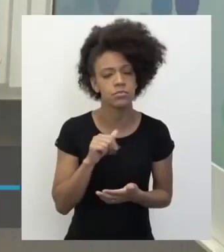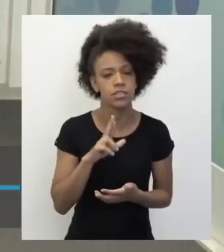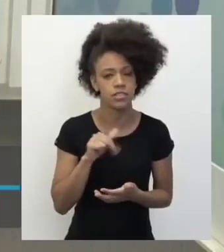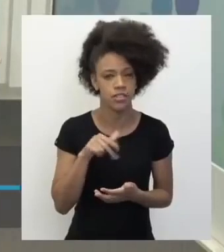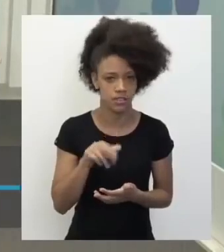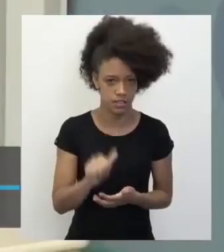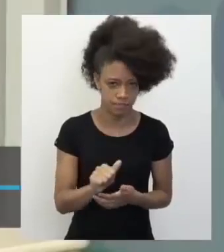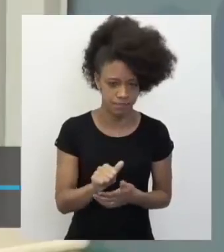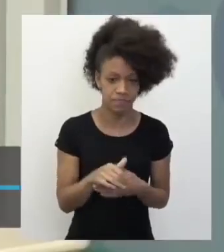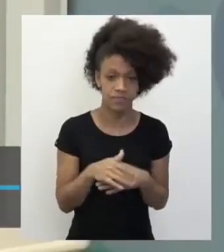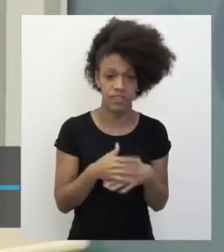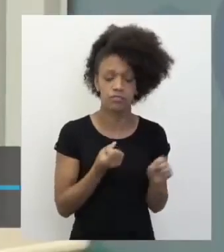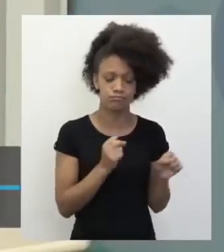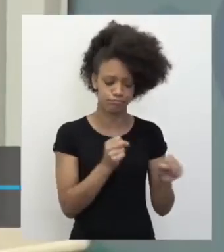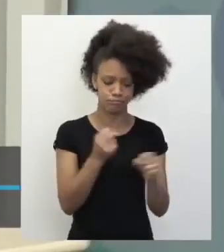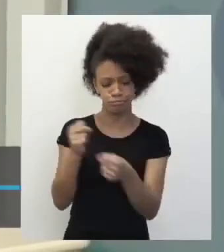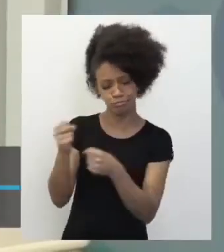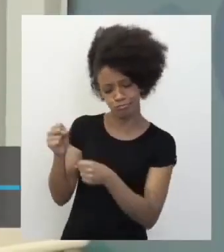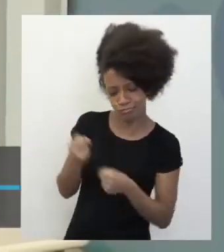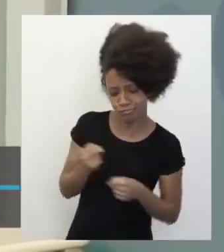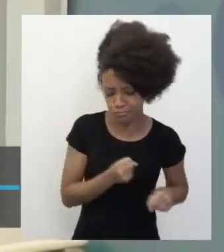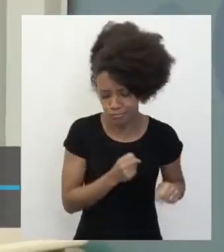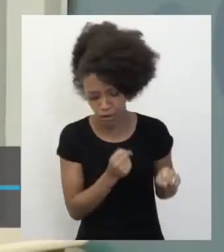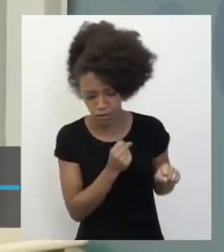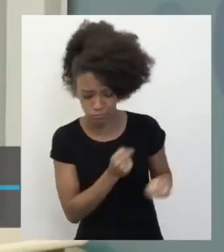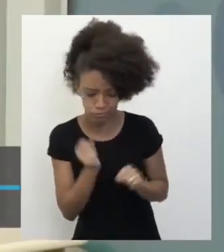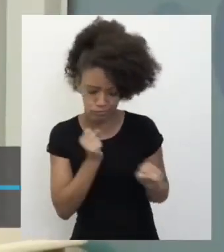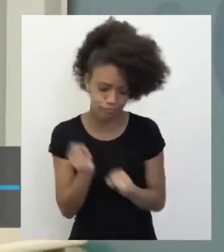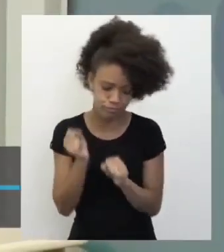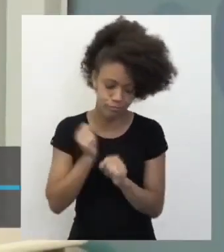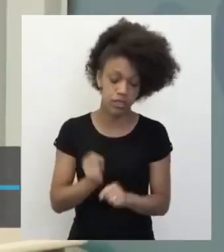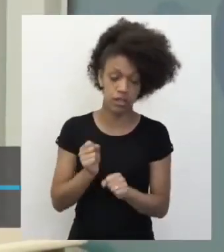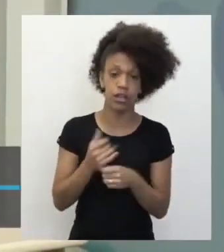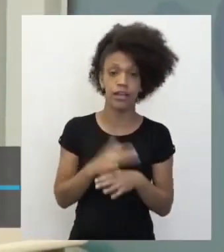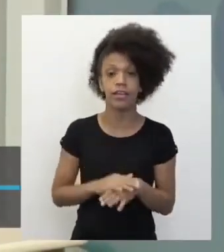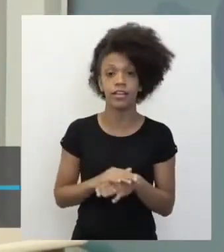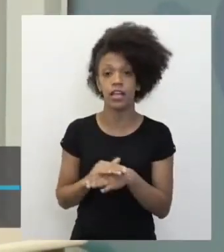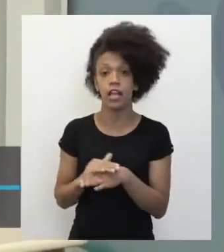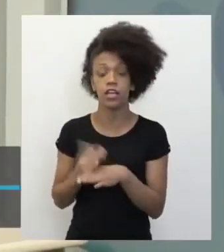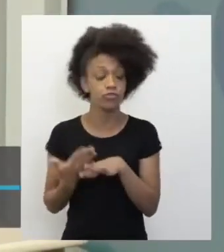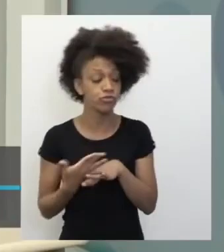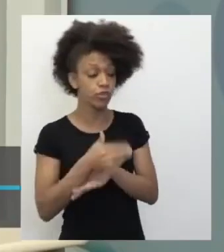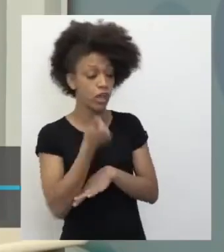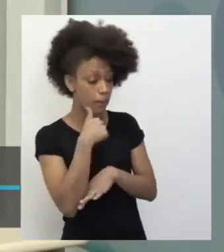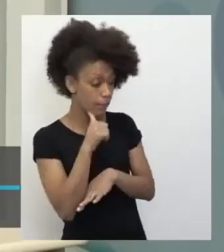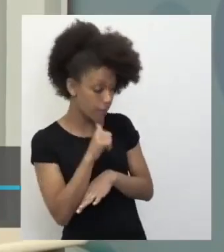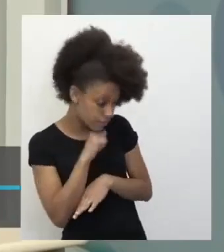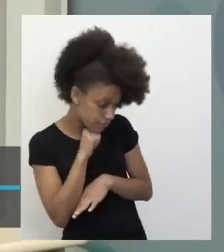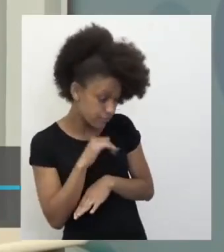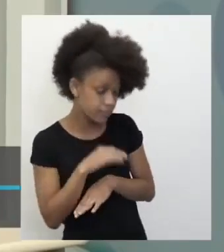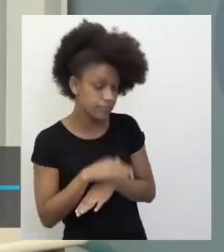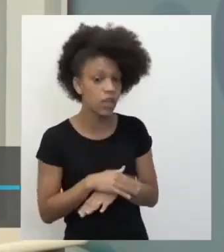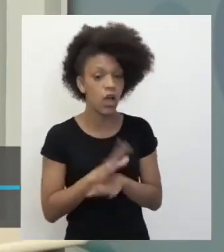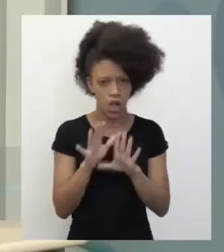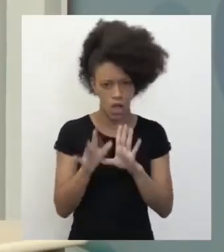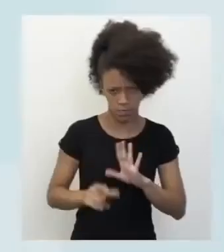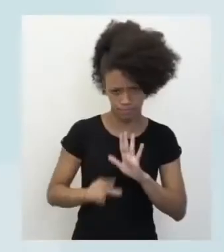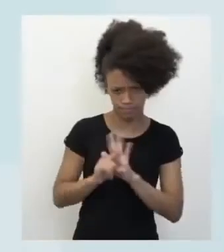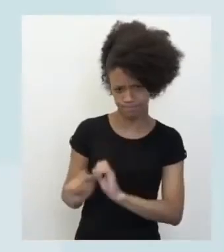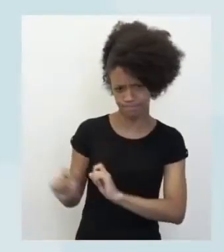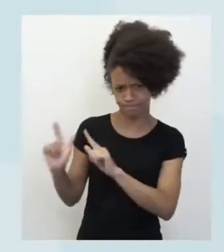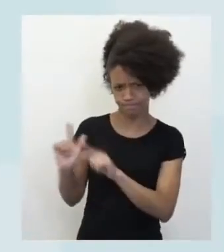estava limpando, lavrando, né, nas falas dela, e chega a mãe dela e conversa com ela. Olha a fala da mãe dela na